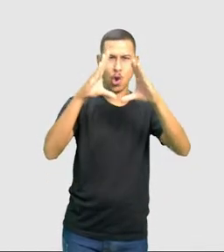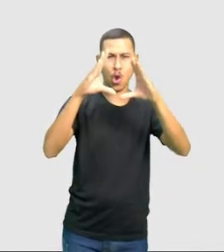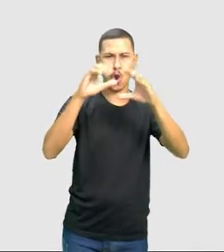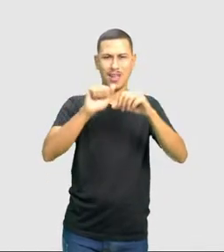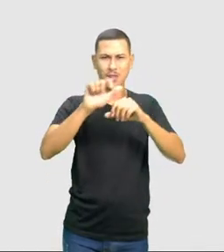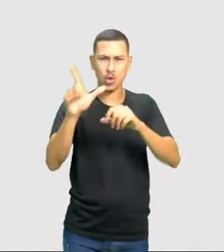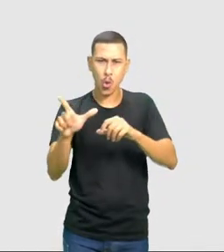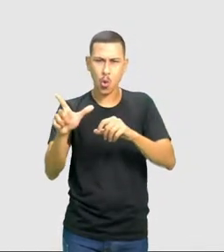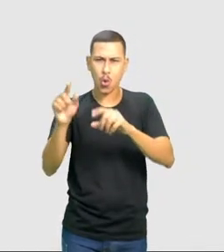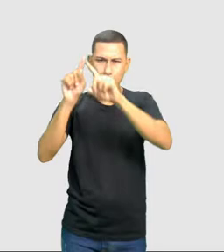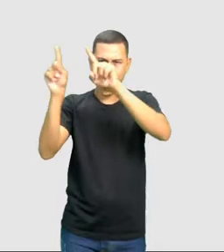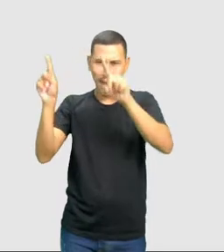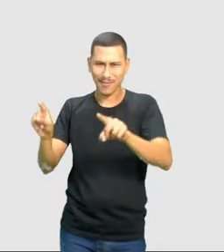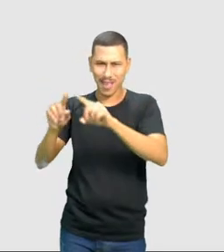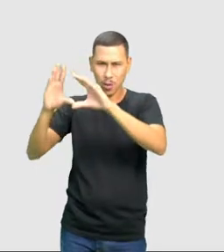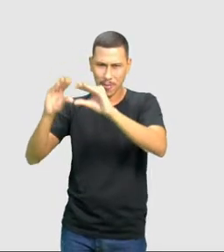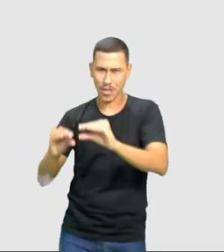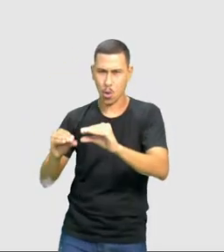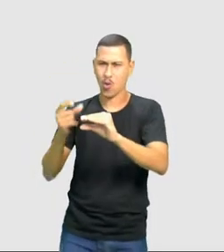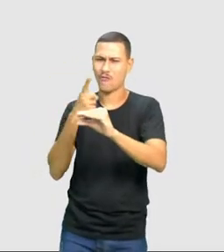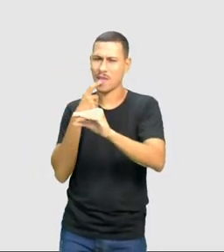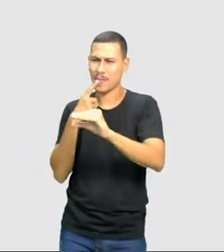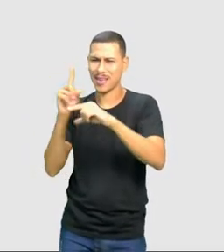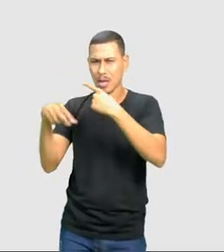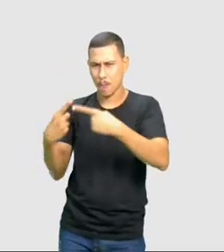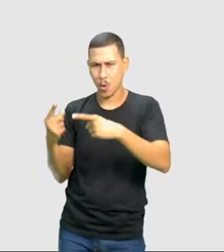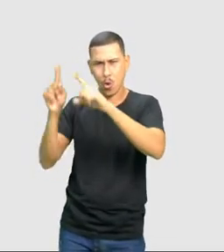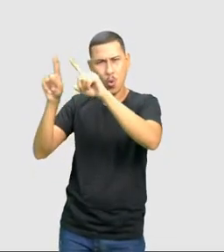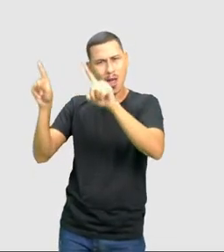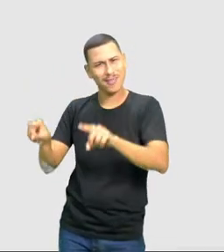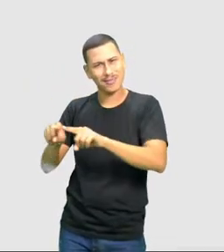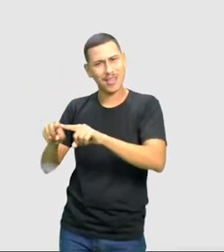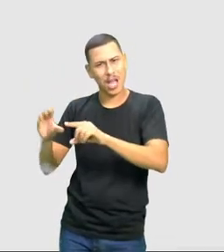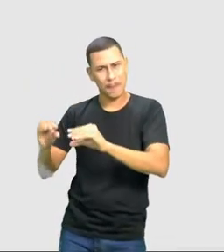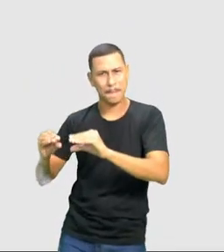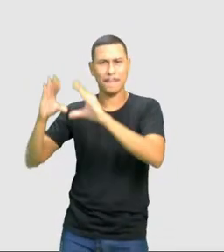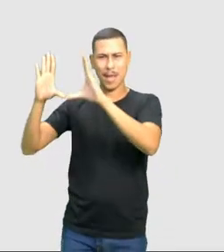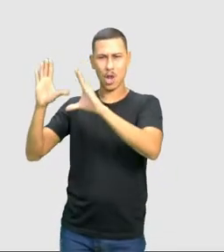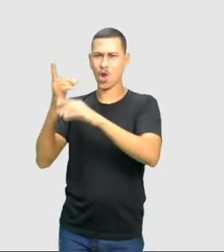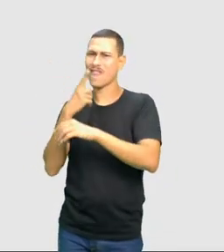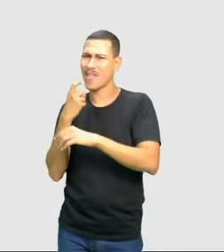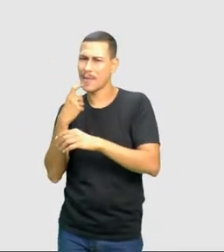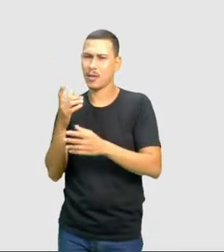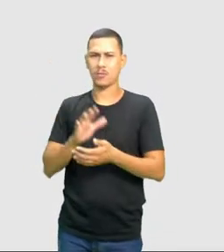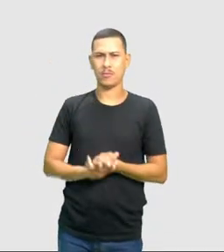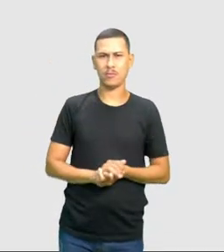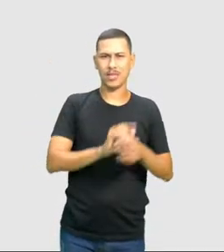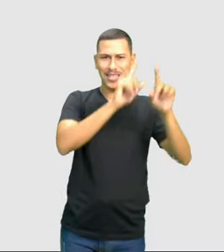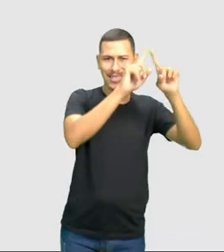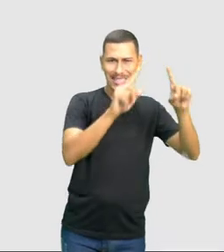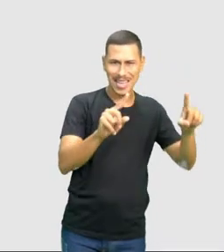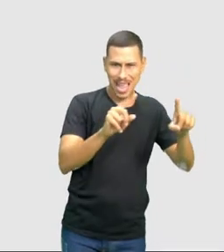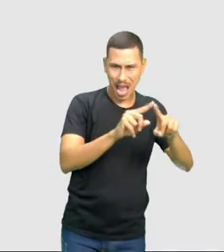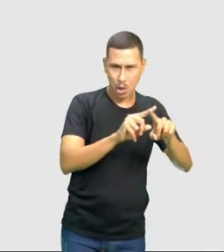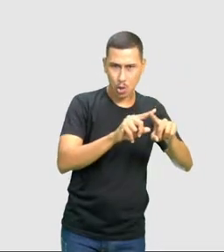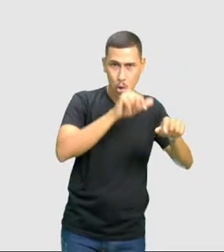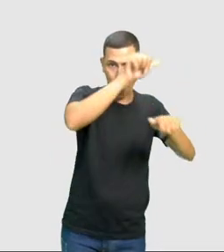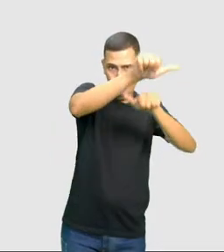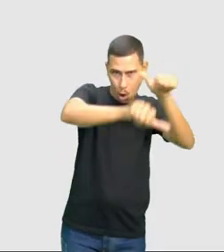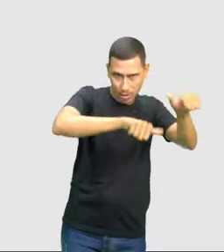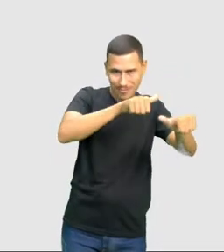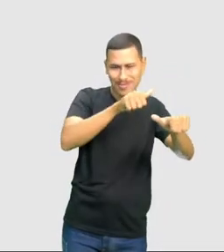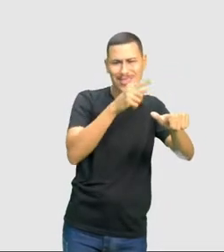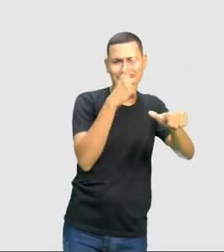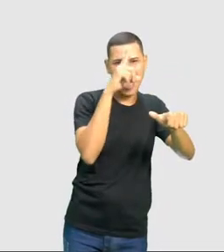menor vermelho e um quadrado maior vermelho. Temos um triângulo de cabeça para baixo